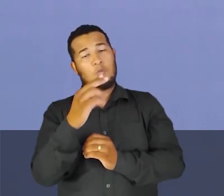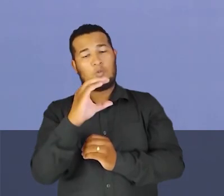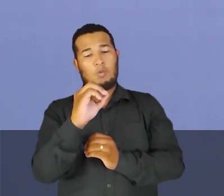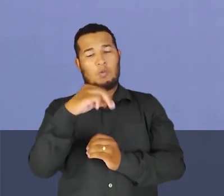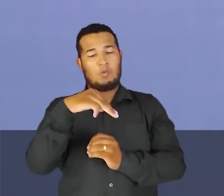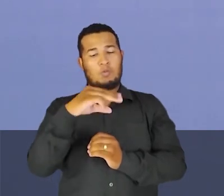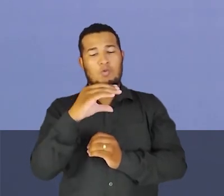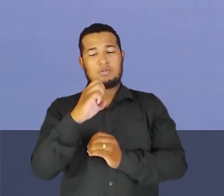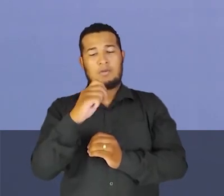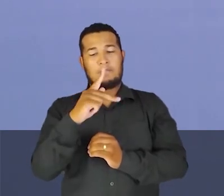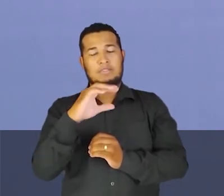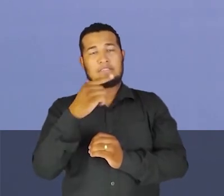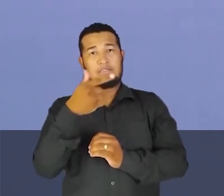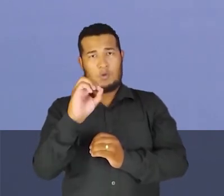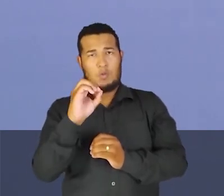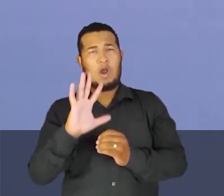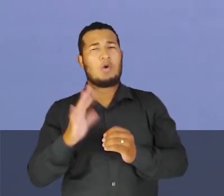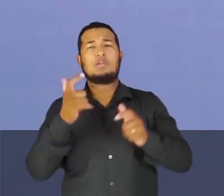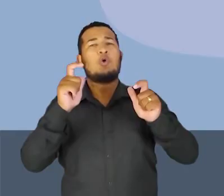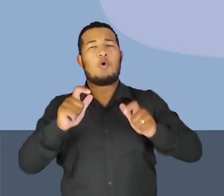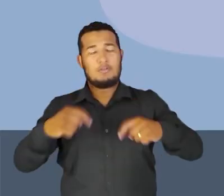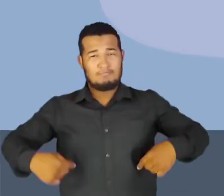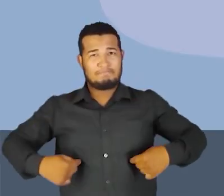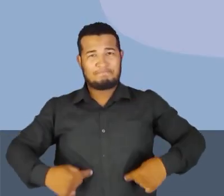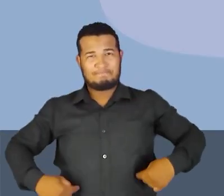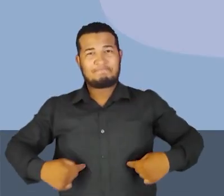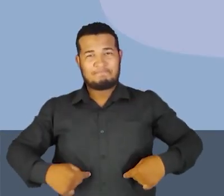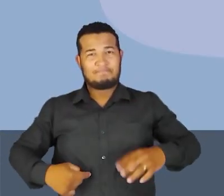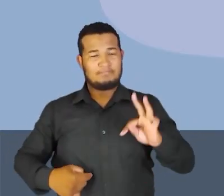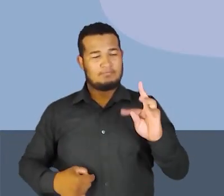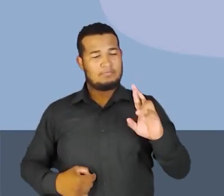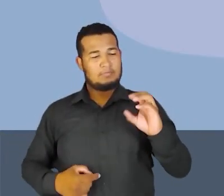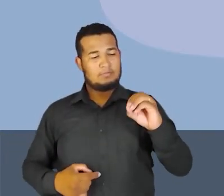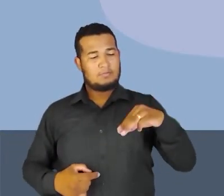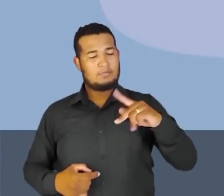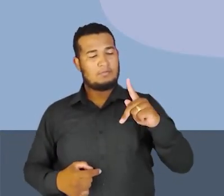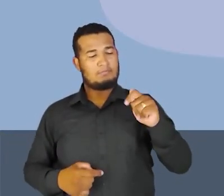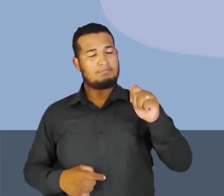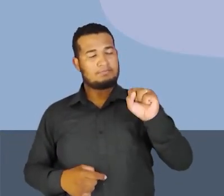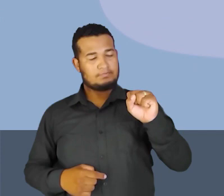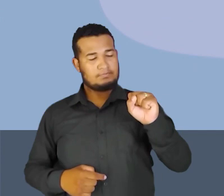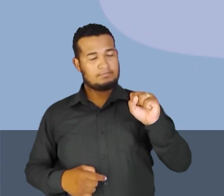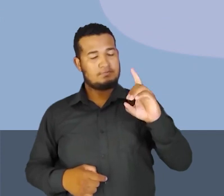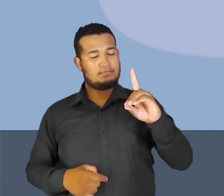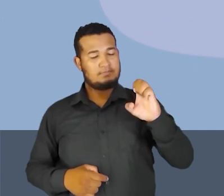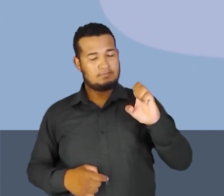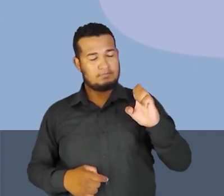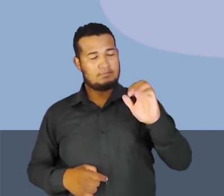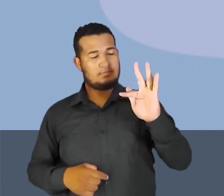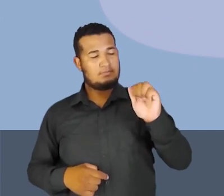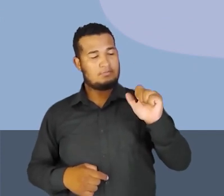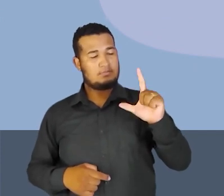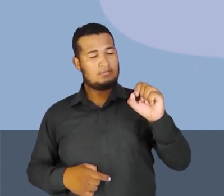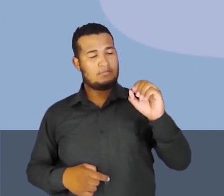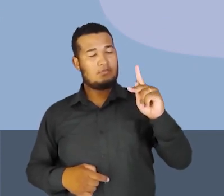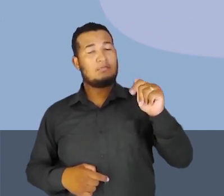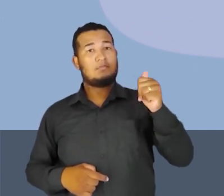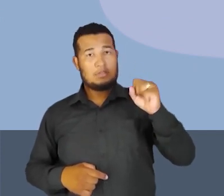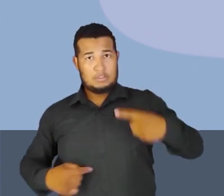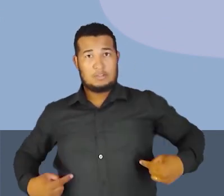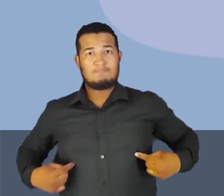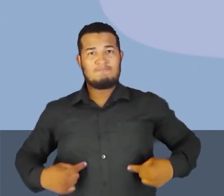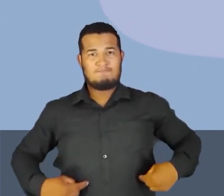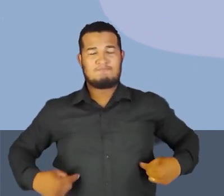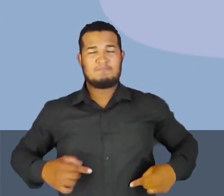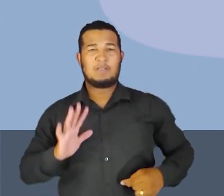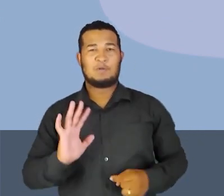chamadas trompas de Falópio. Observe na imagem onde você pode perceber onde que acontece esse processo conhecido como concepção